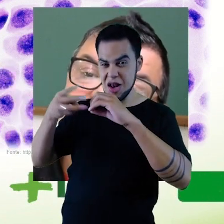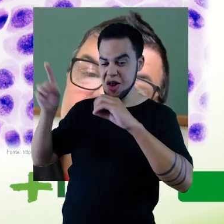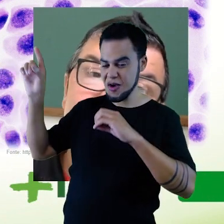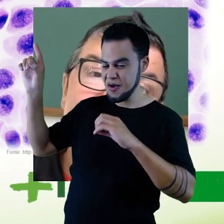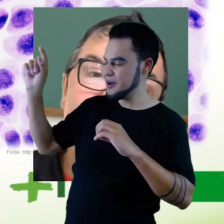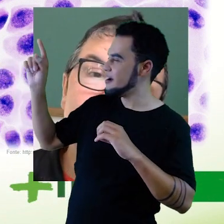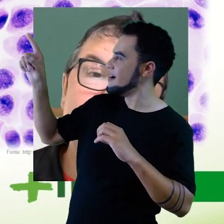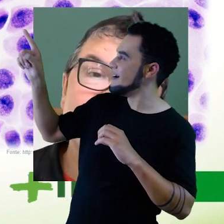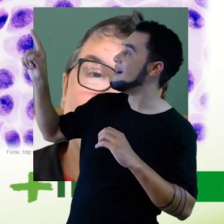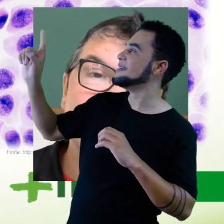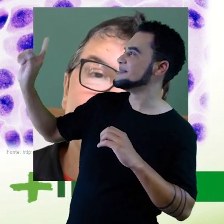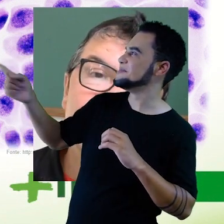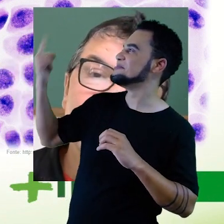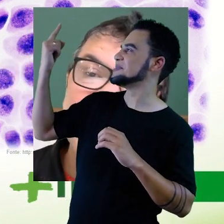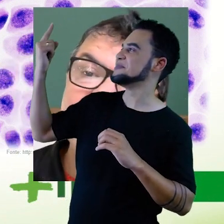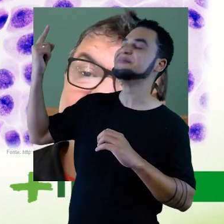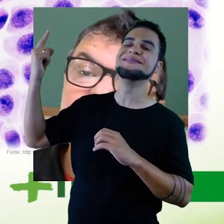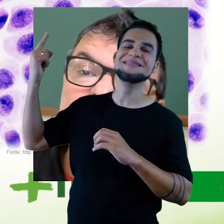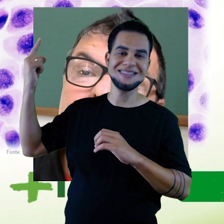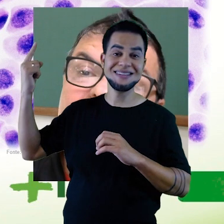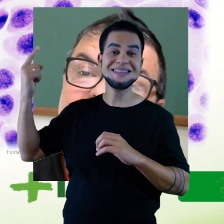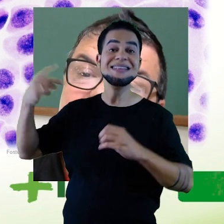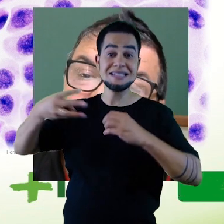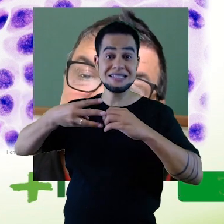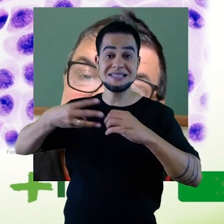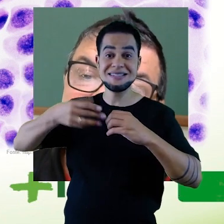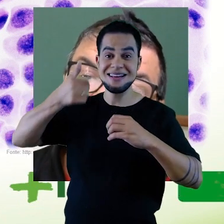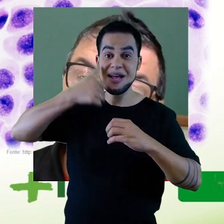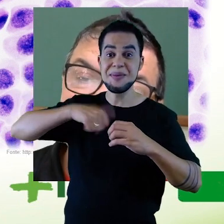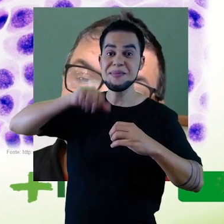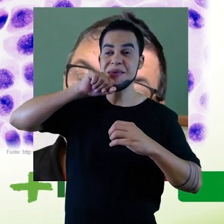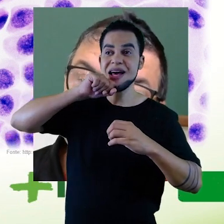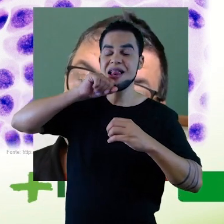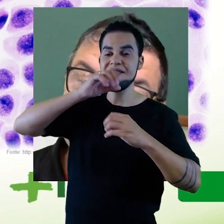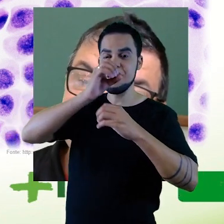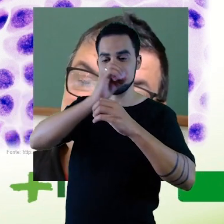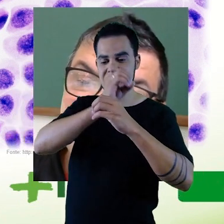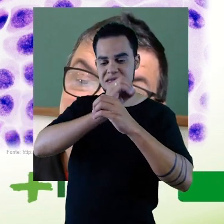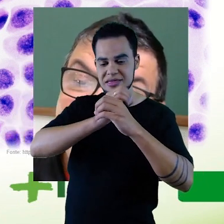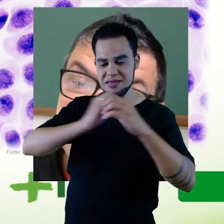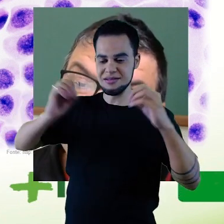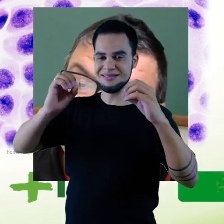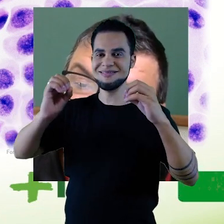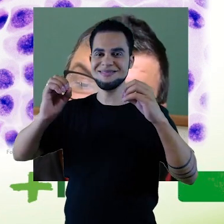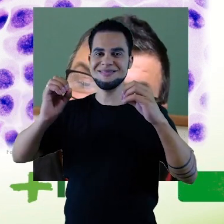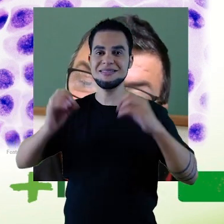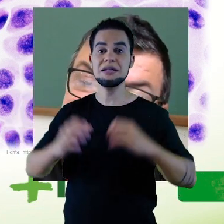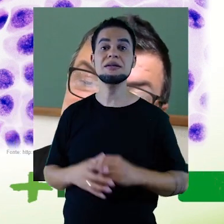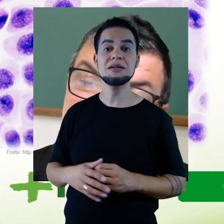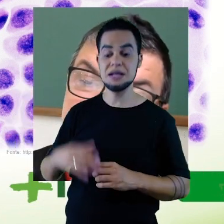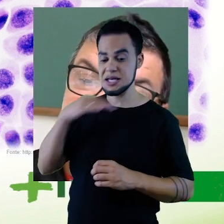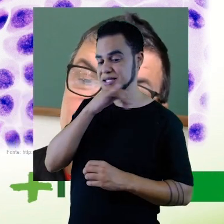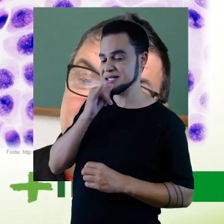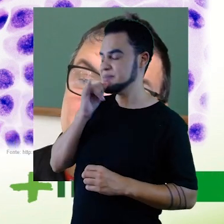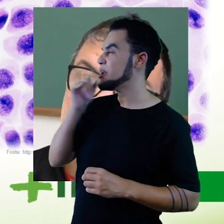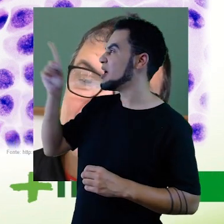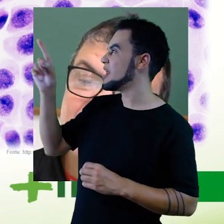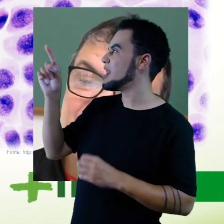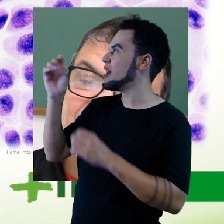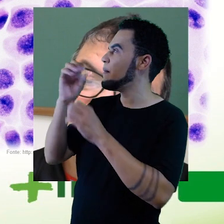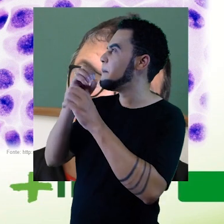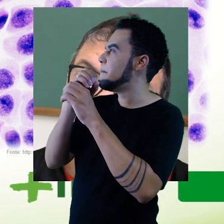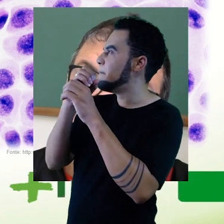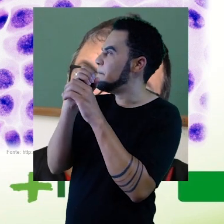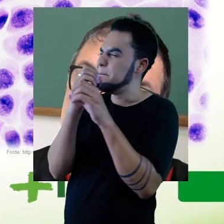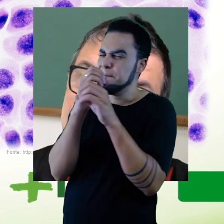cursor aí, seria essa primeira, ó. É a célula mãe que vai entrar em divisão, tá vendo? Aqui, por exemplo, essa aqui parece que acabou de dividir, tá